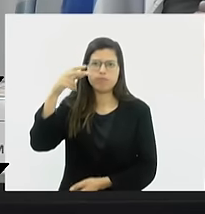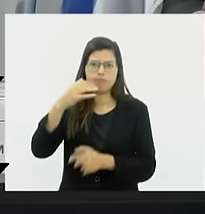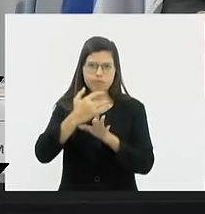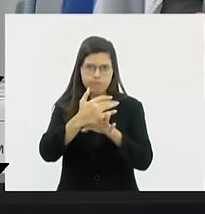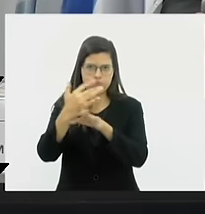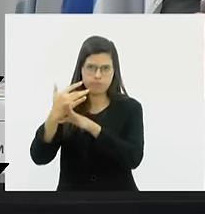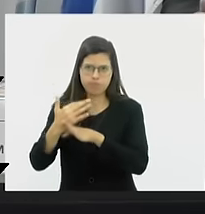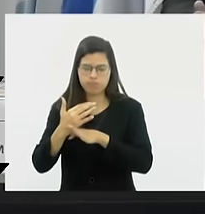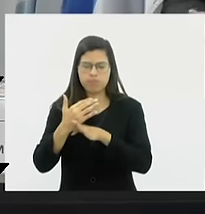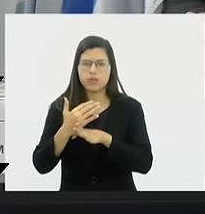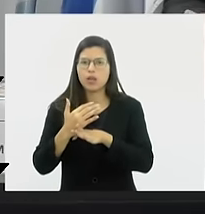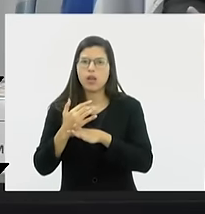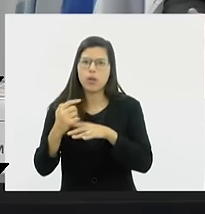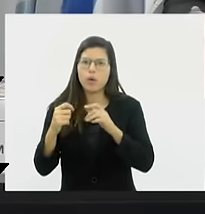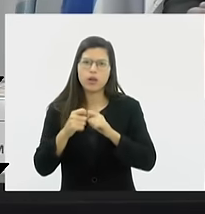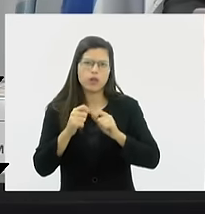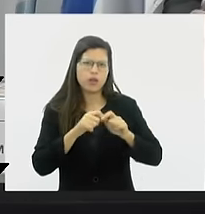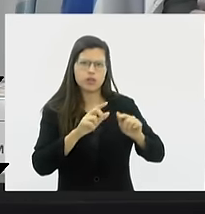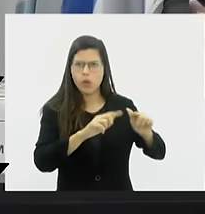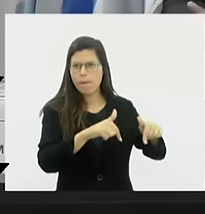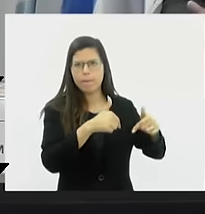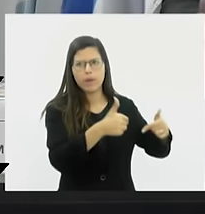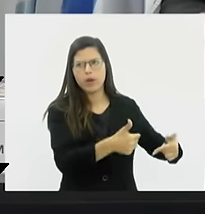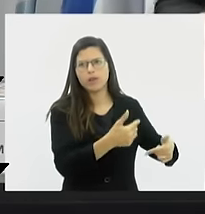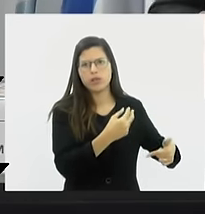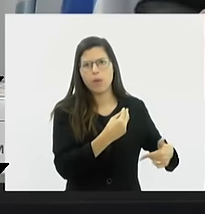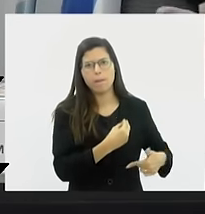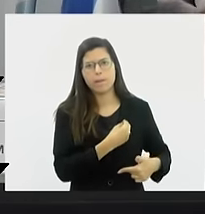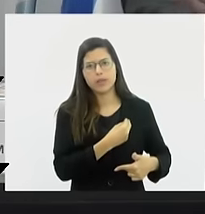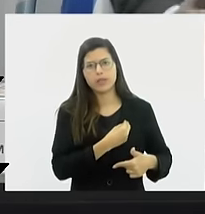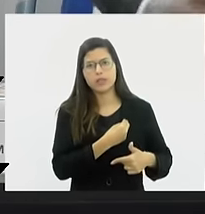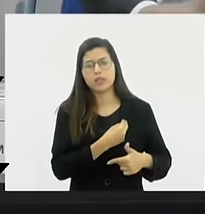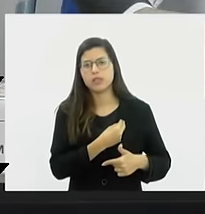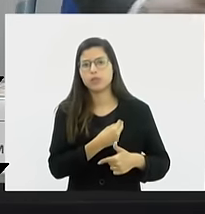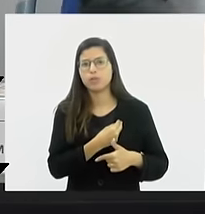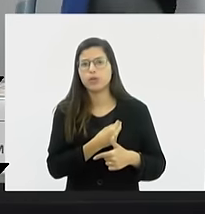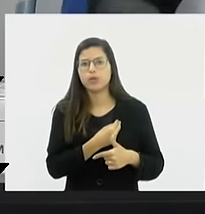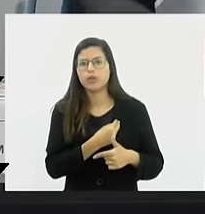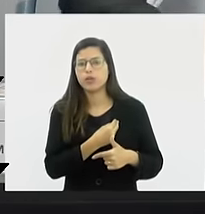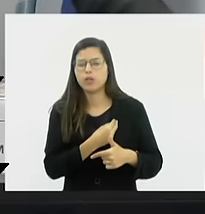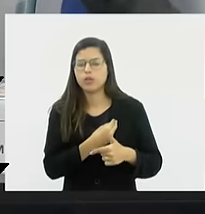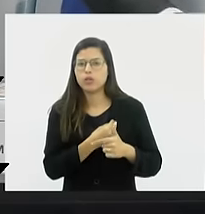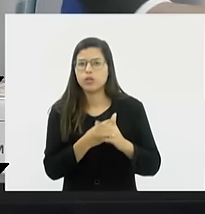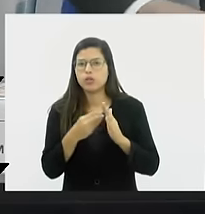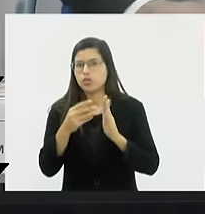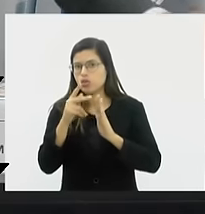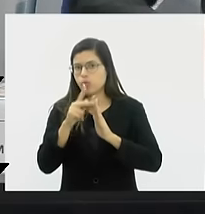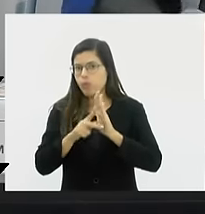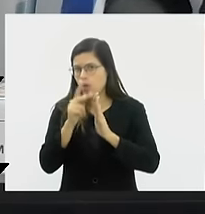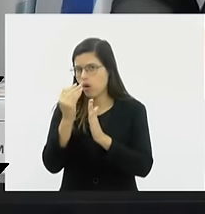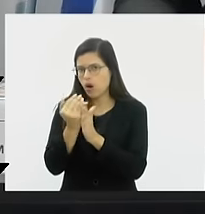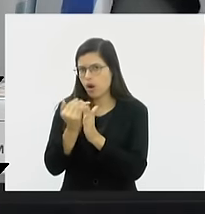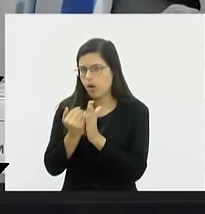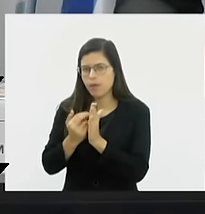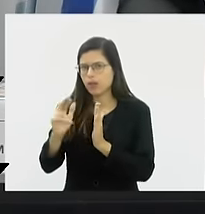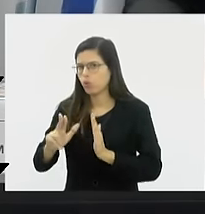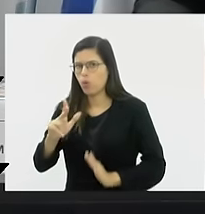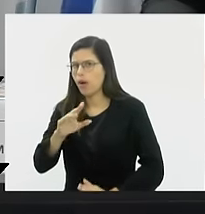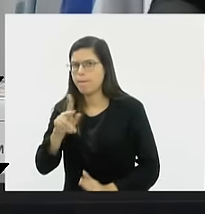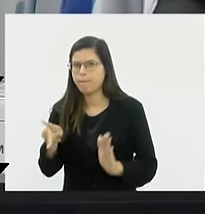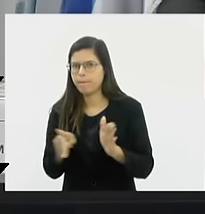que realize operações ou participe de programas que não sejam da Polícia Militar, que sejam